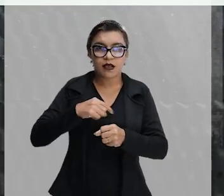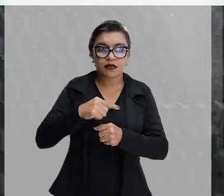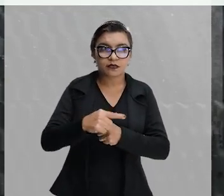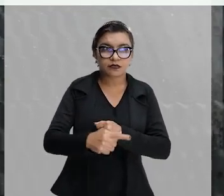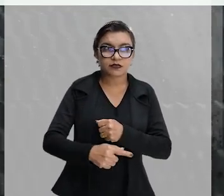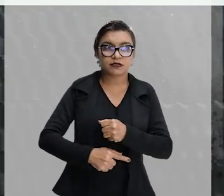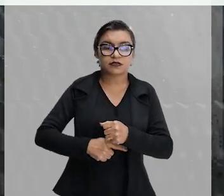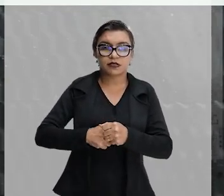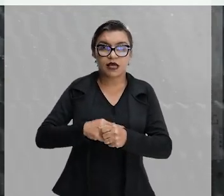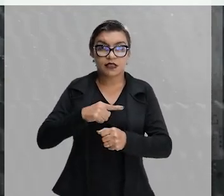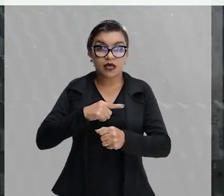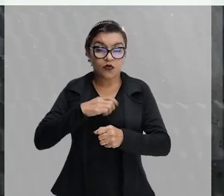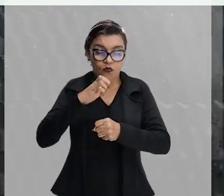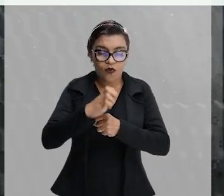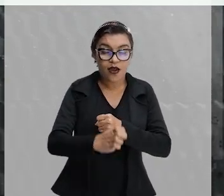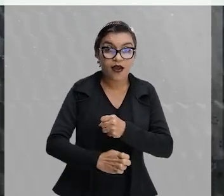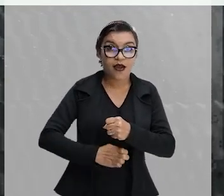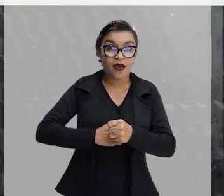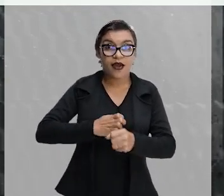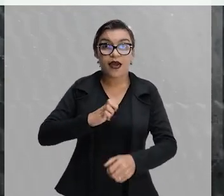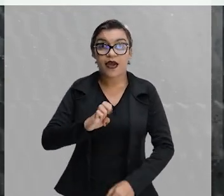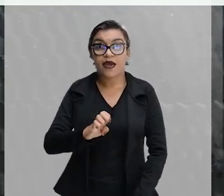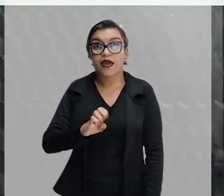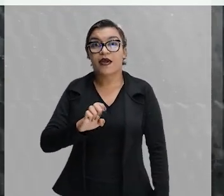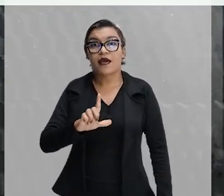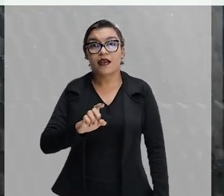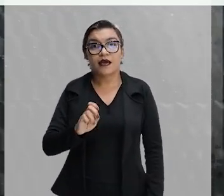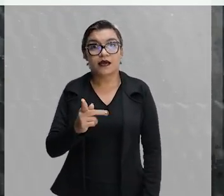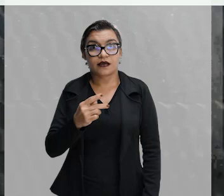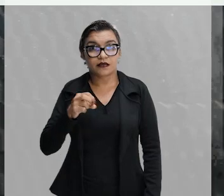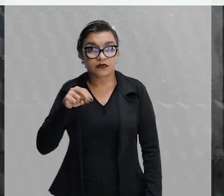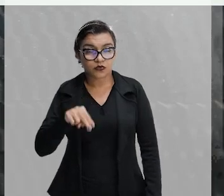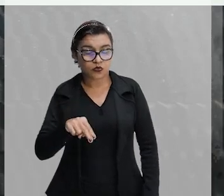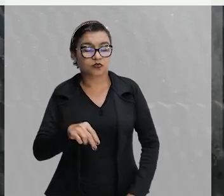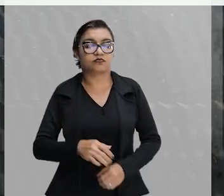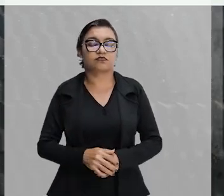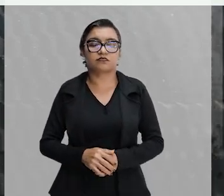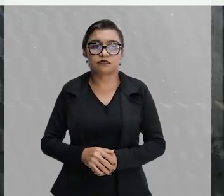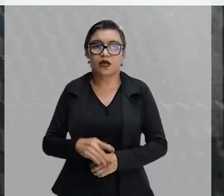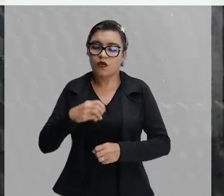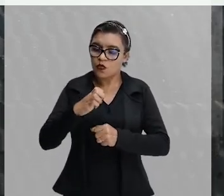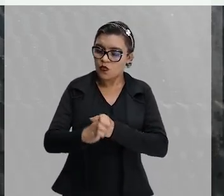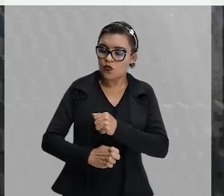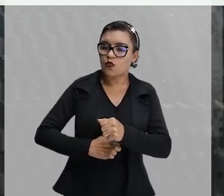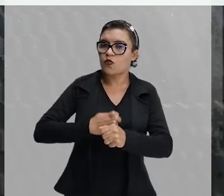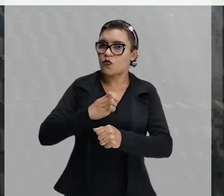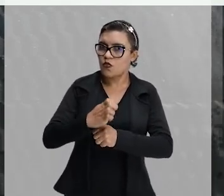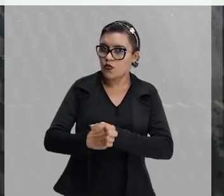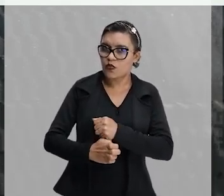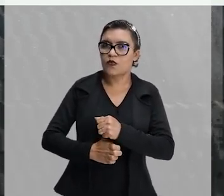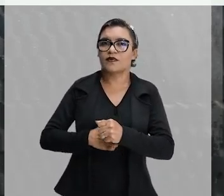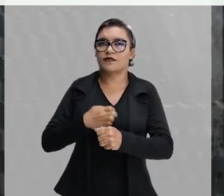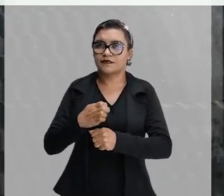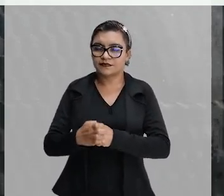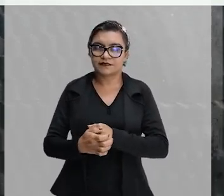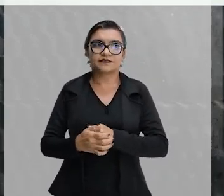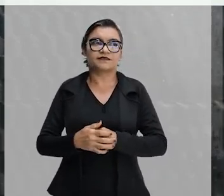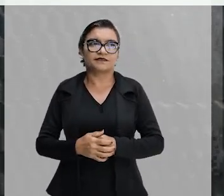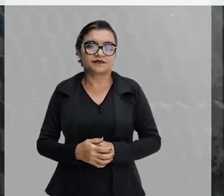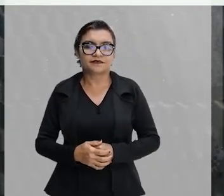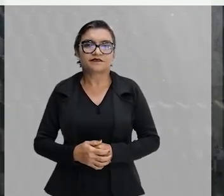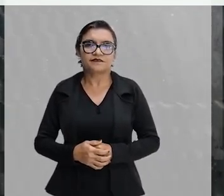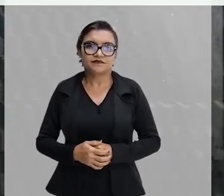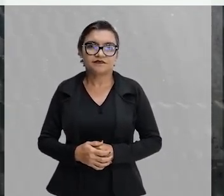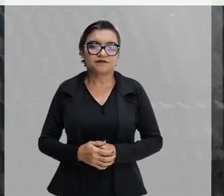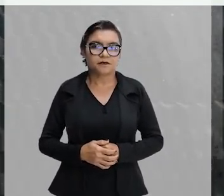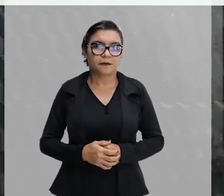o elétron, Então o elétron ele estava aí nas suas órbitas